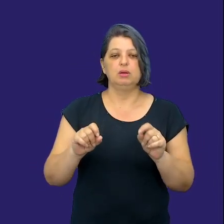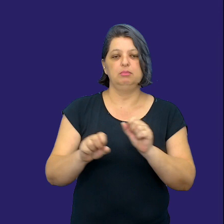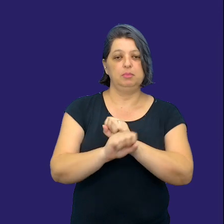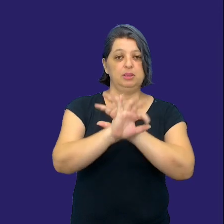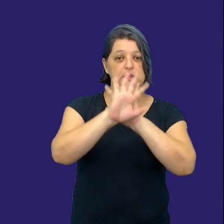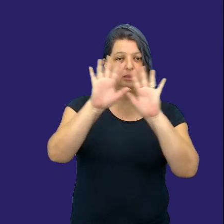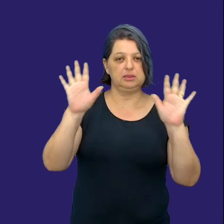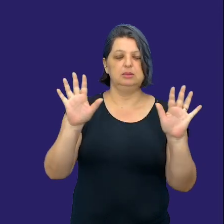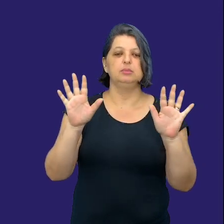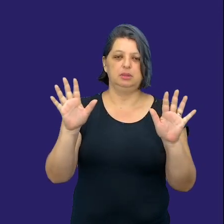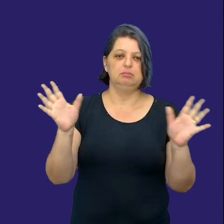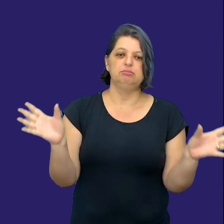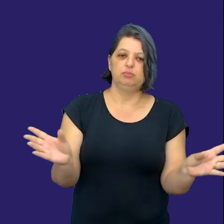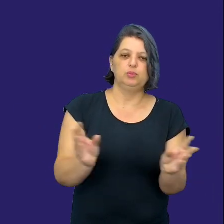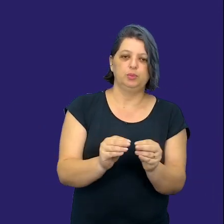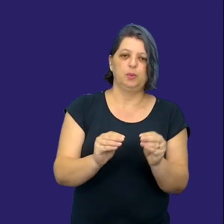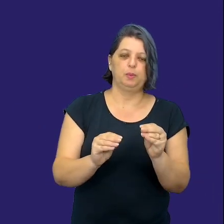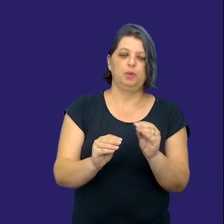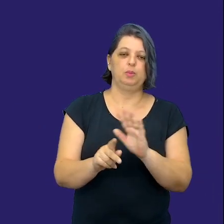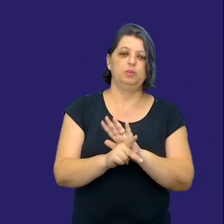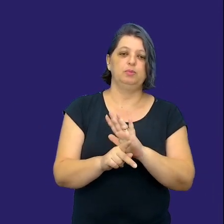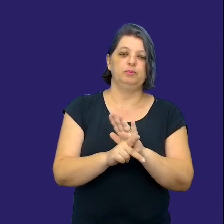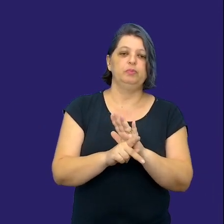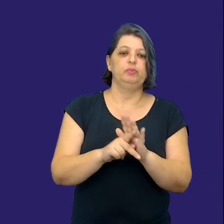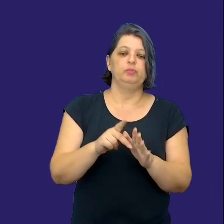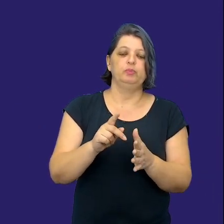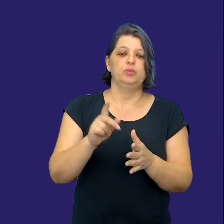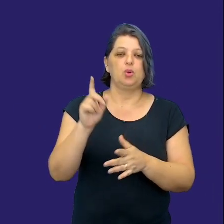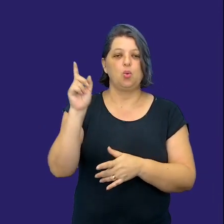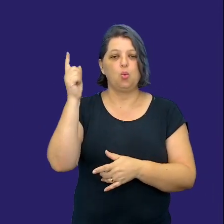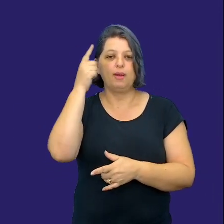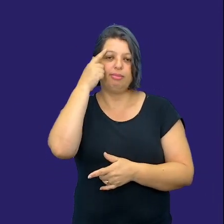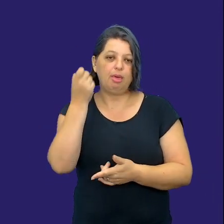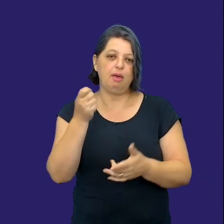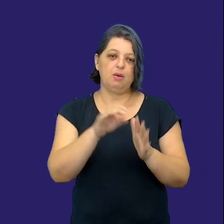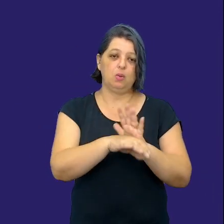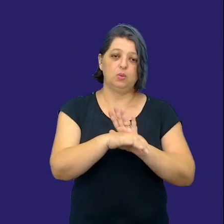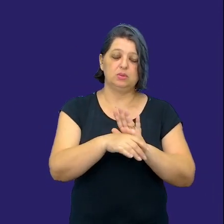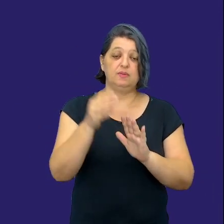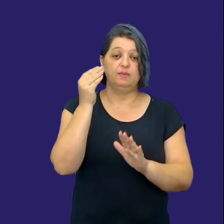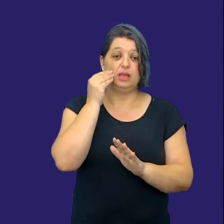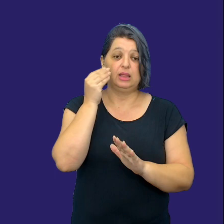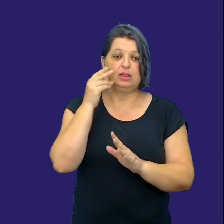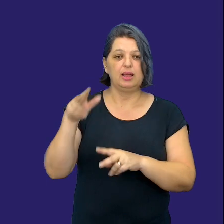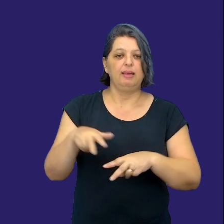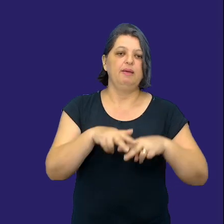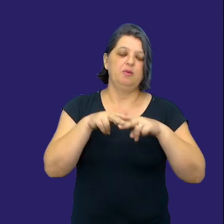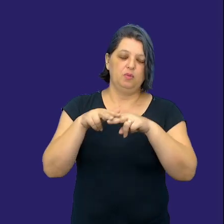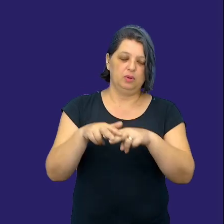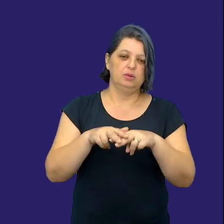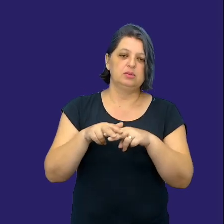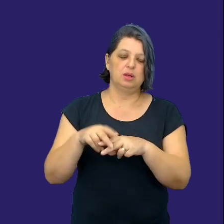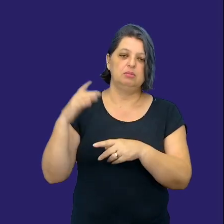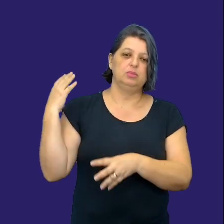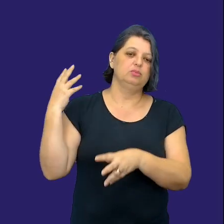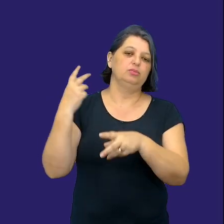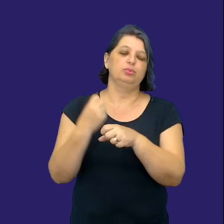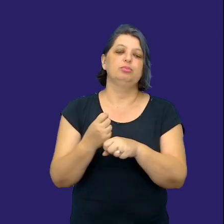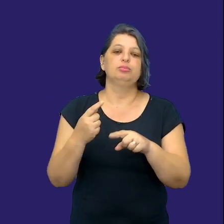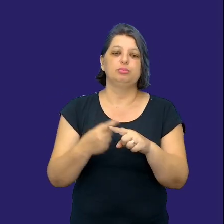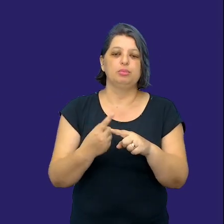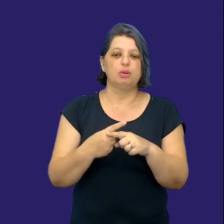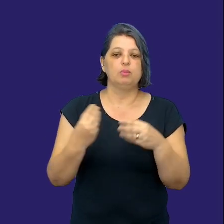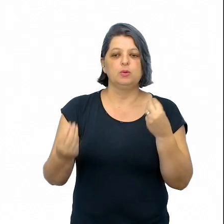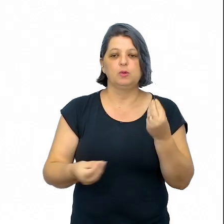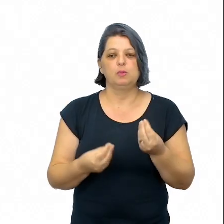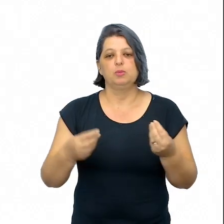explanação para nós a respeito desses conceitos, dessas ideias, então a gente vai tentar retomar um pouco, para a gente poder dar noção como que a gente vai conduzir o dia